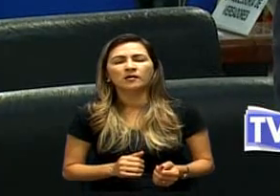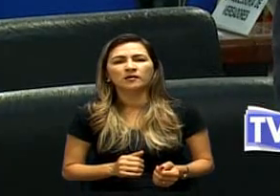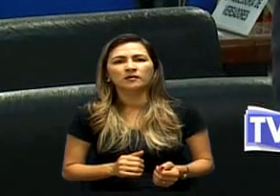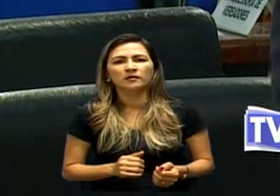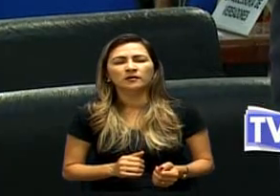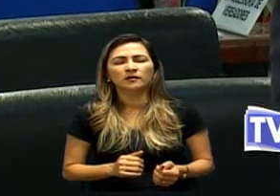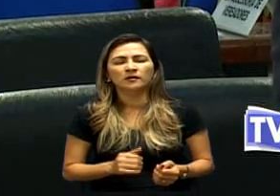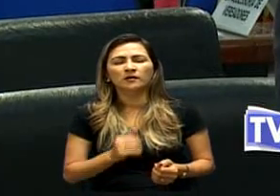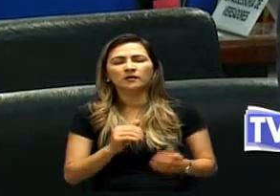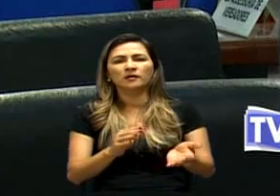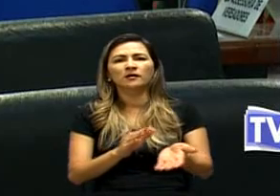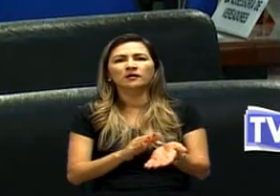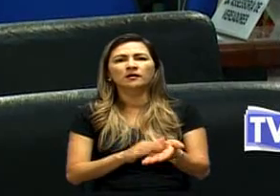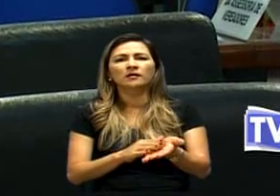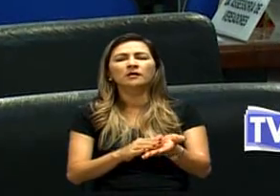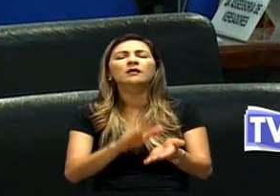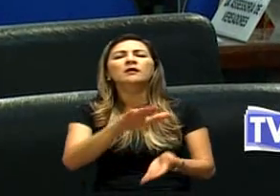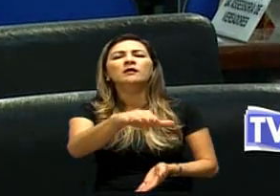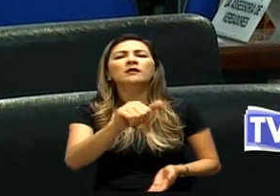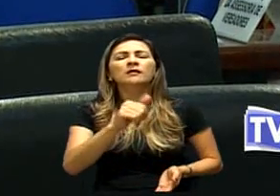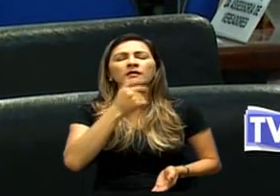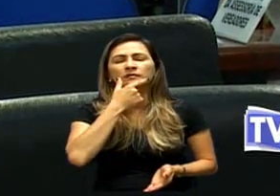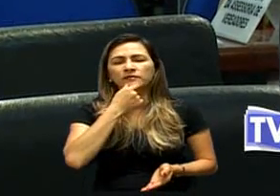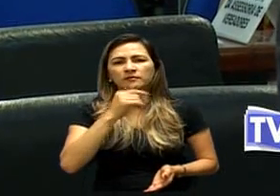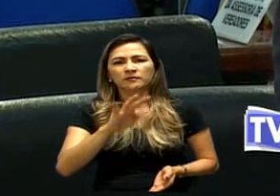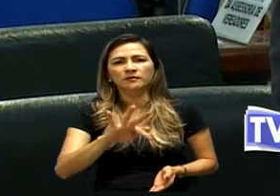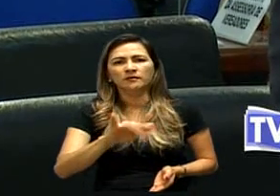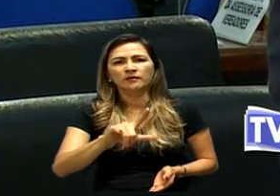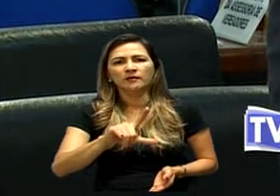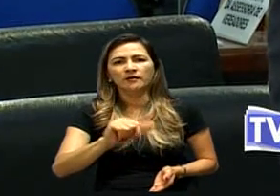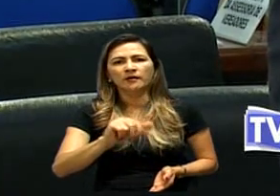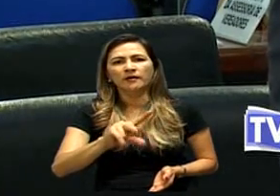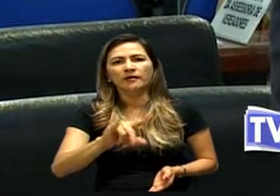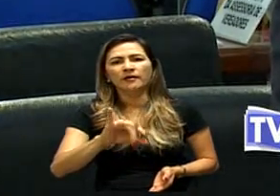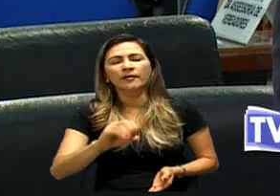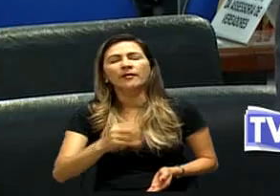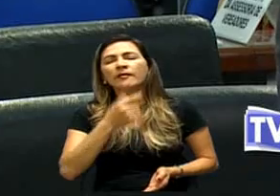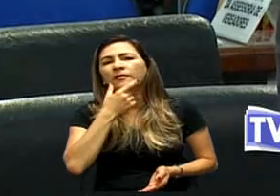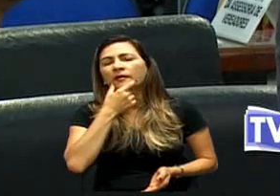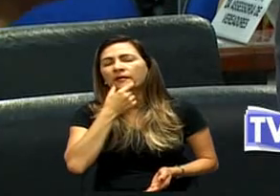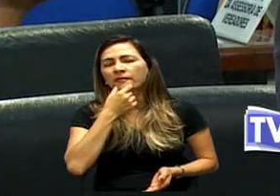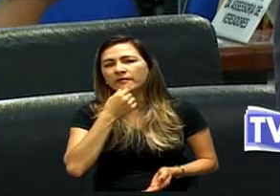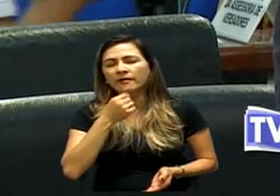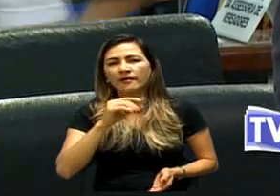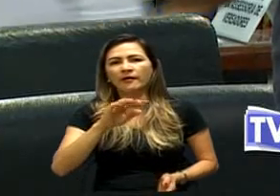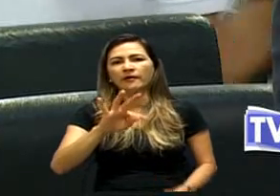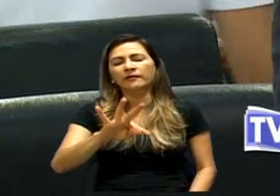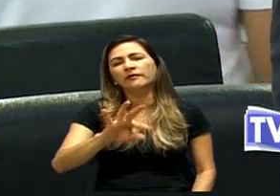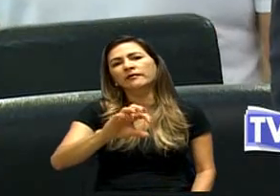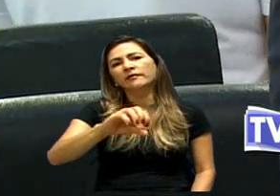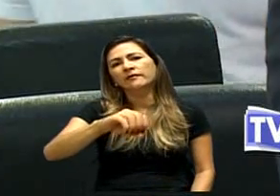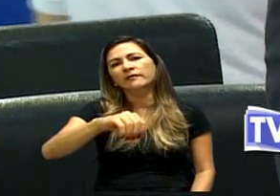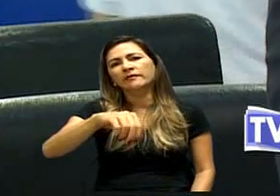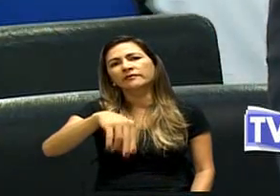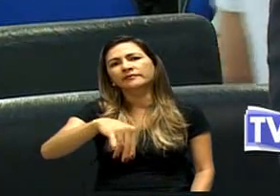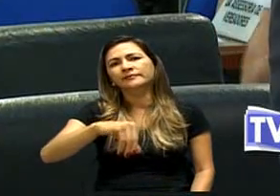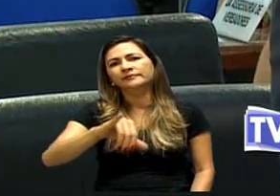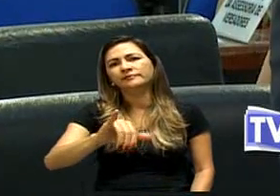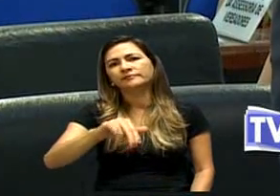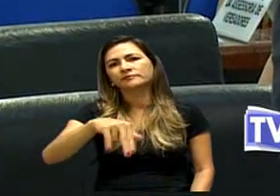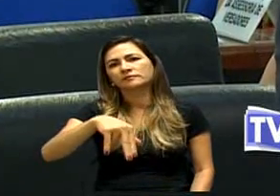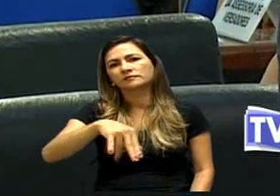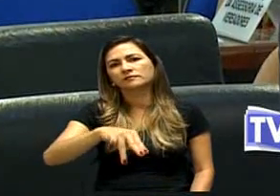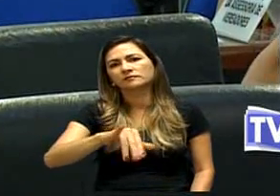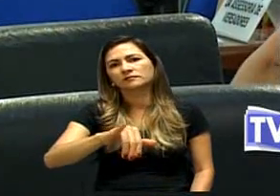Flávio Chaves, presta atenção. Tonequinho Fonseca, 104 anos hoje. Foi nosso vereador da sua